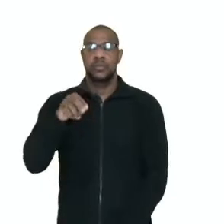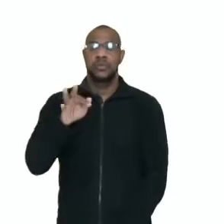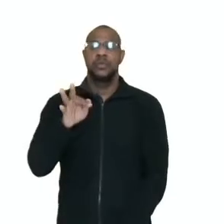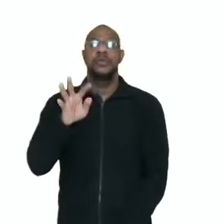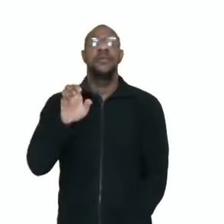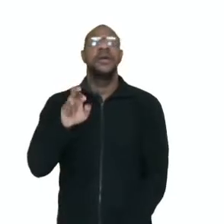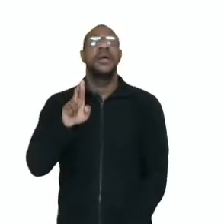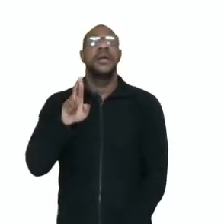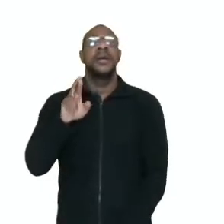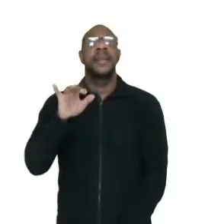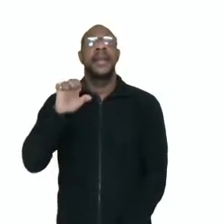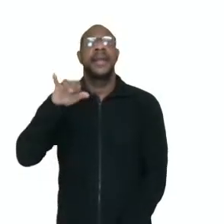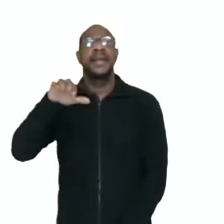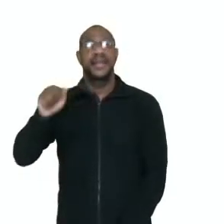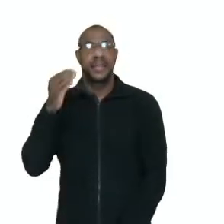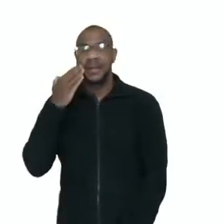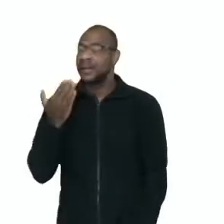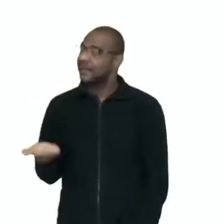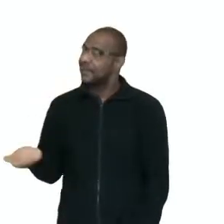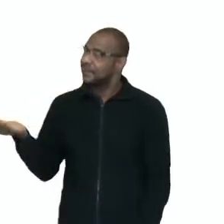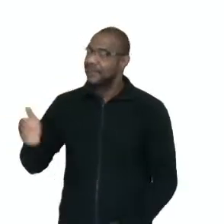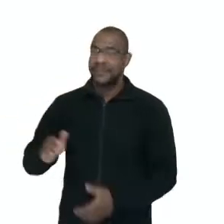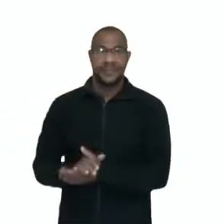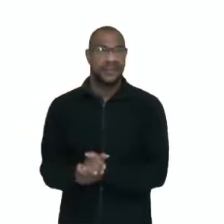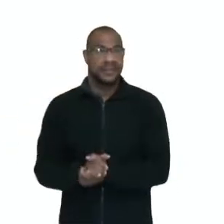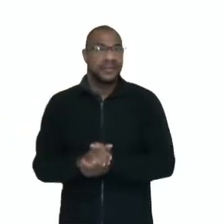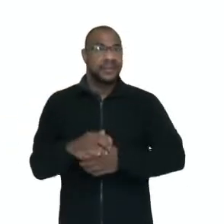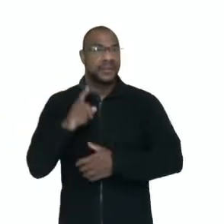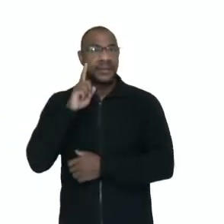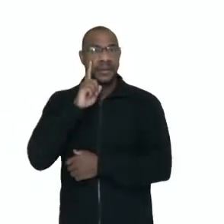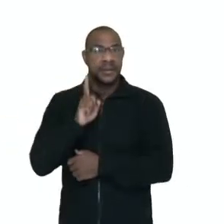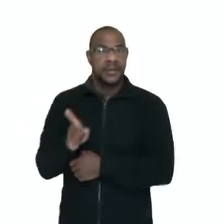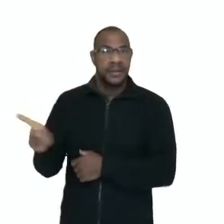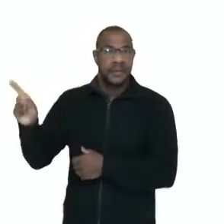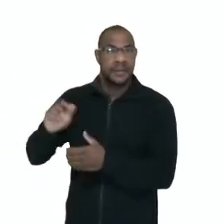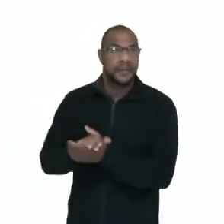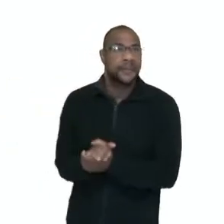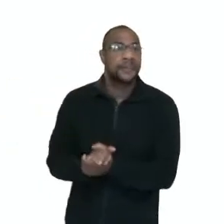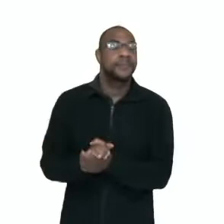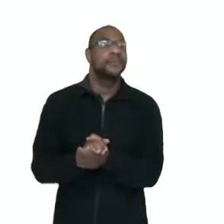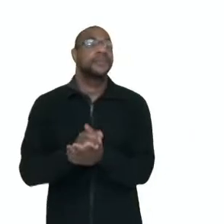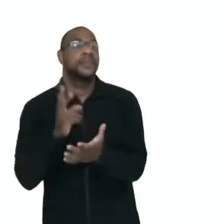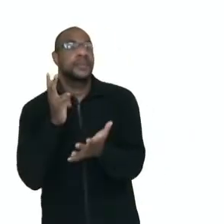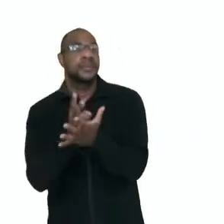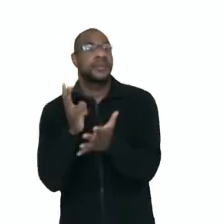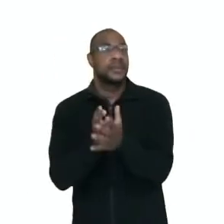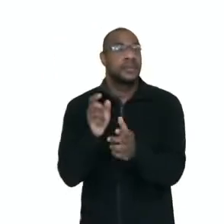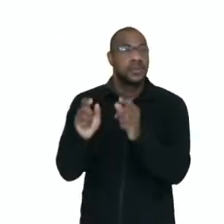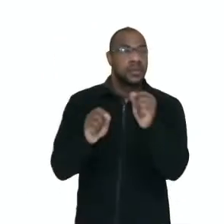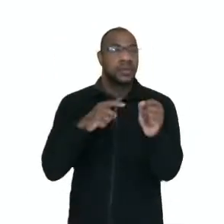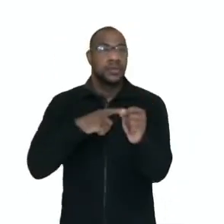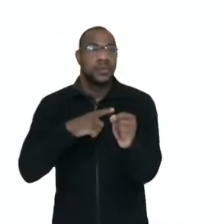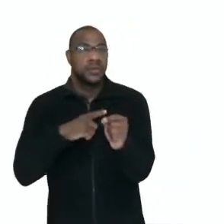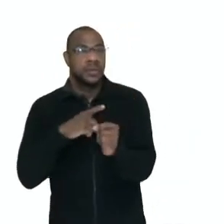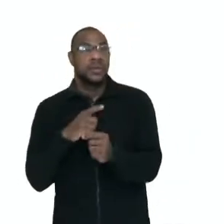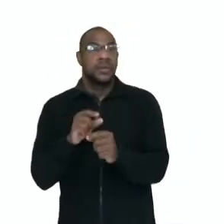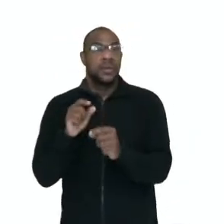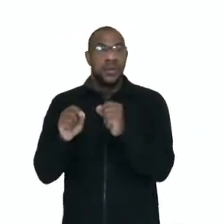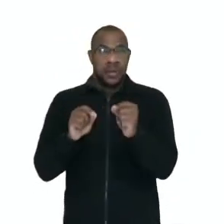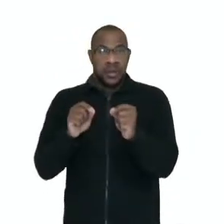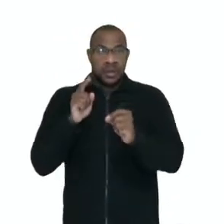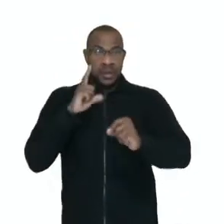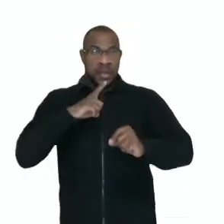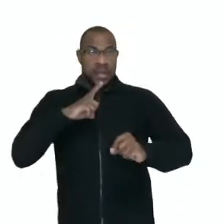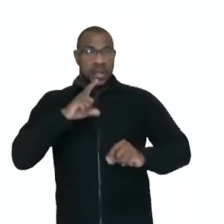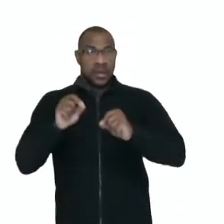em três arcos. N maior que 2, né? Senão não faz sentido, não fecha um polígono. As cordas consecutivas